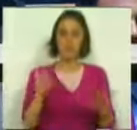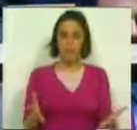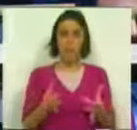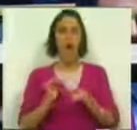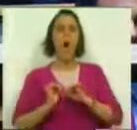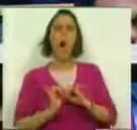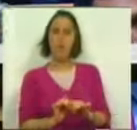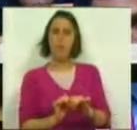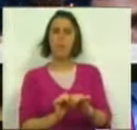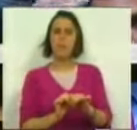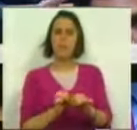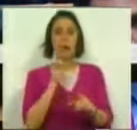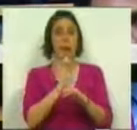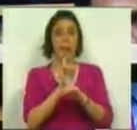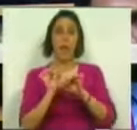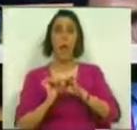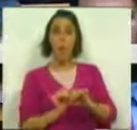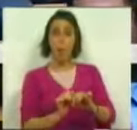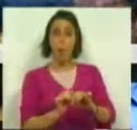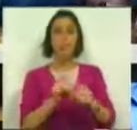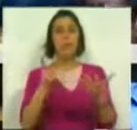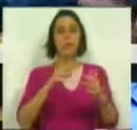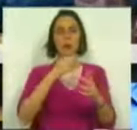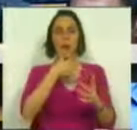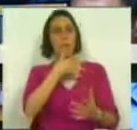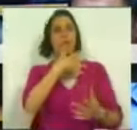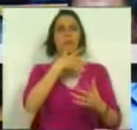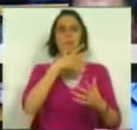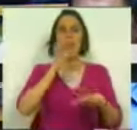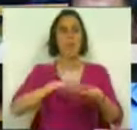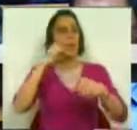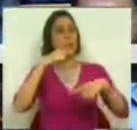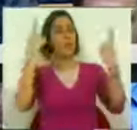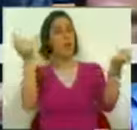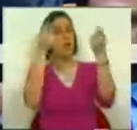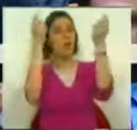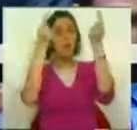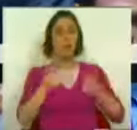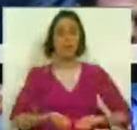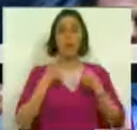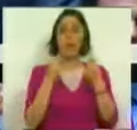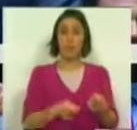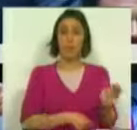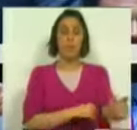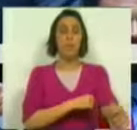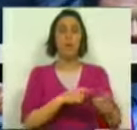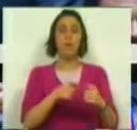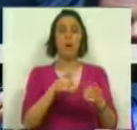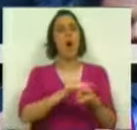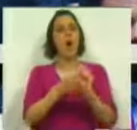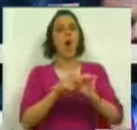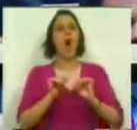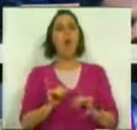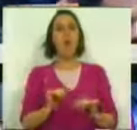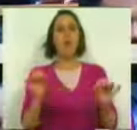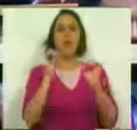A oposição, a tal oposição que fez cair o Carmo e a Trindade perante um anúncio de um investimento que se tinha gorado, a